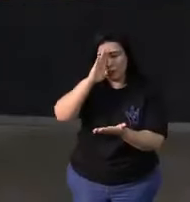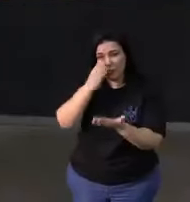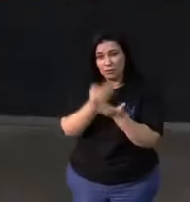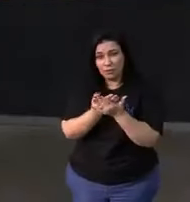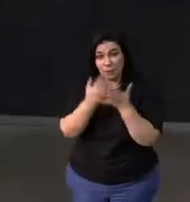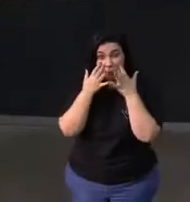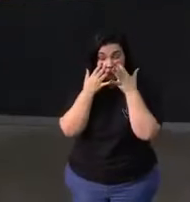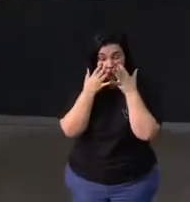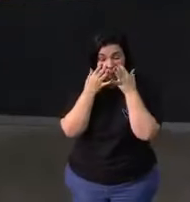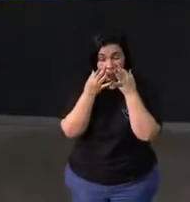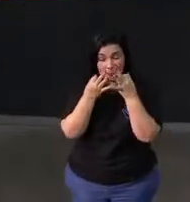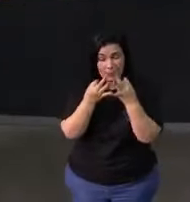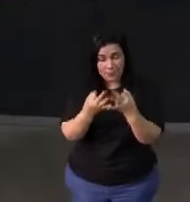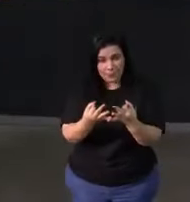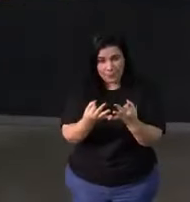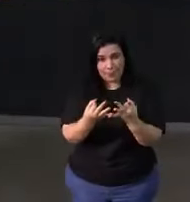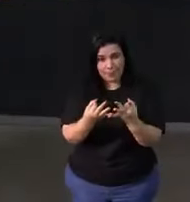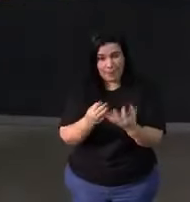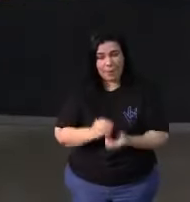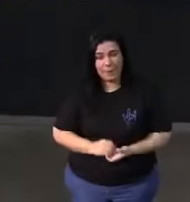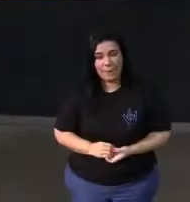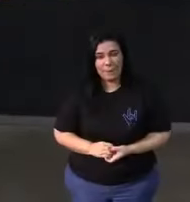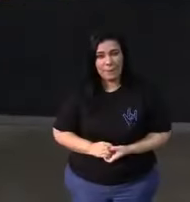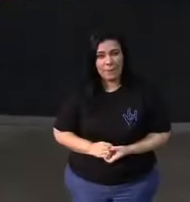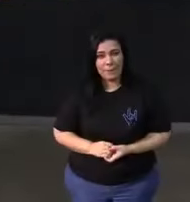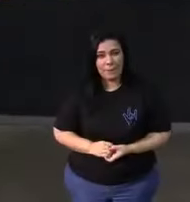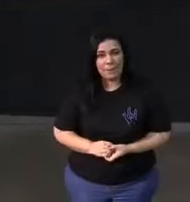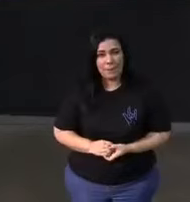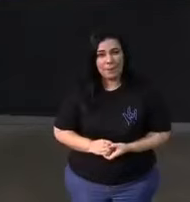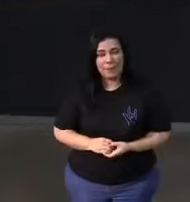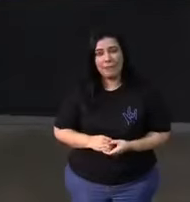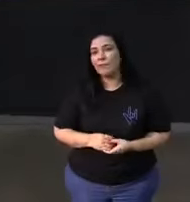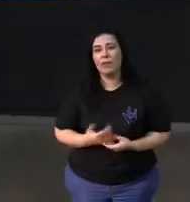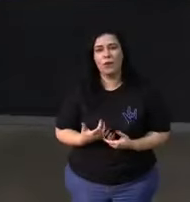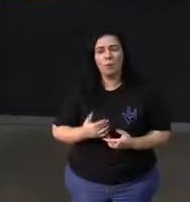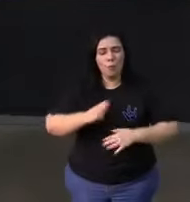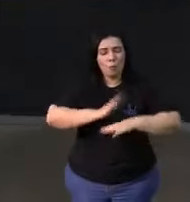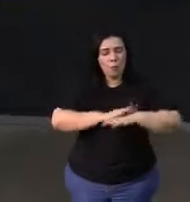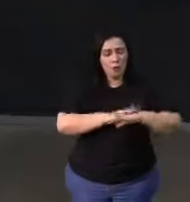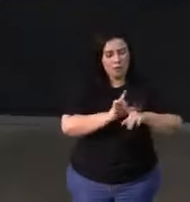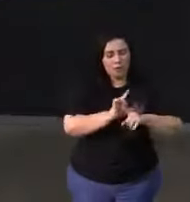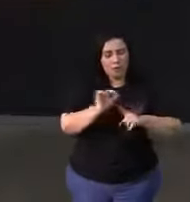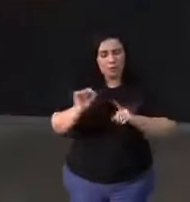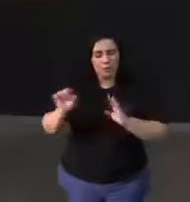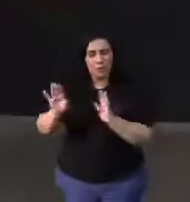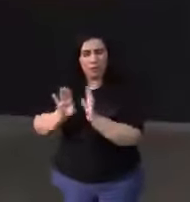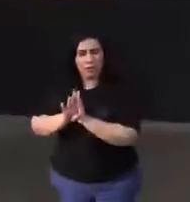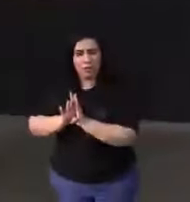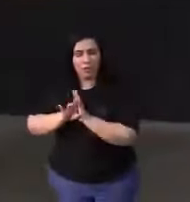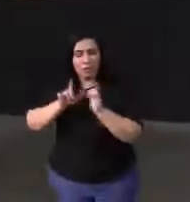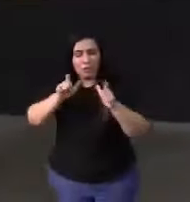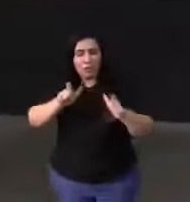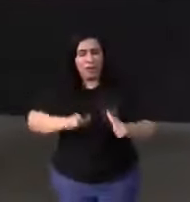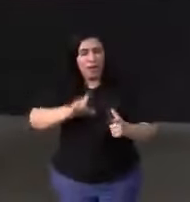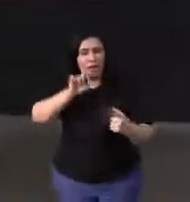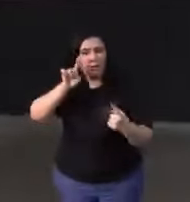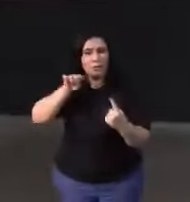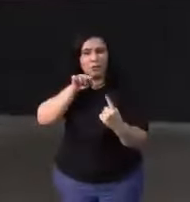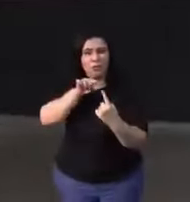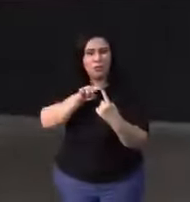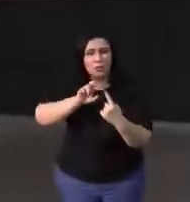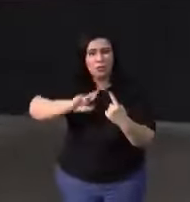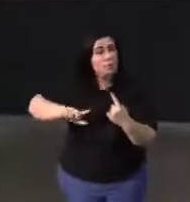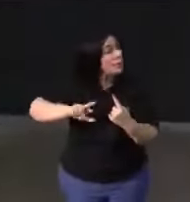atenção, irmão, o gráfico de saída e chegada no lugar do propósito não é um gráfico assim,